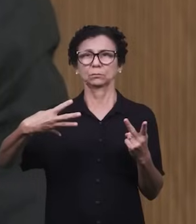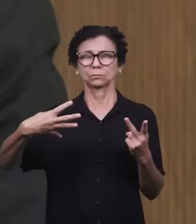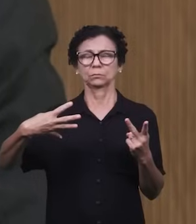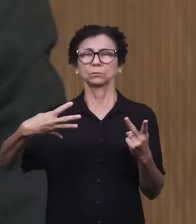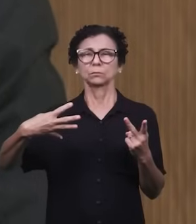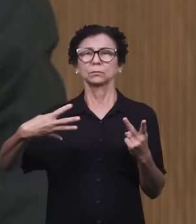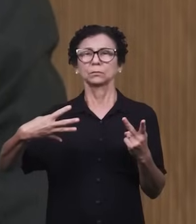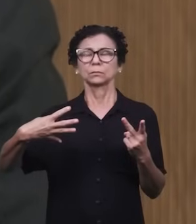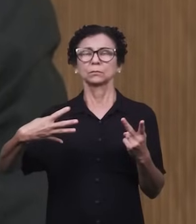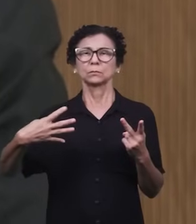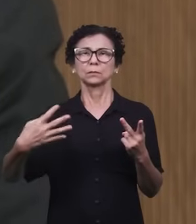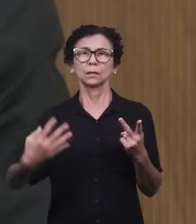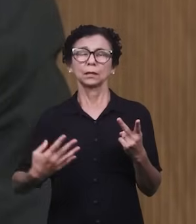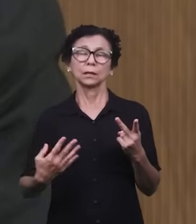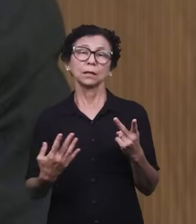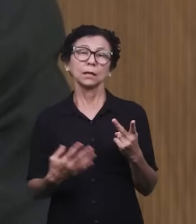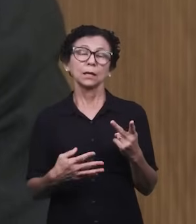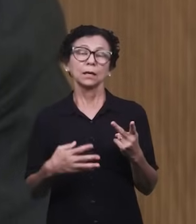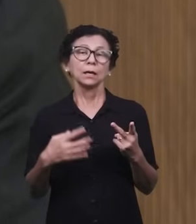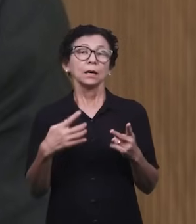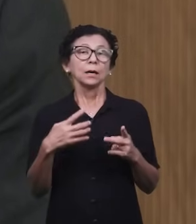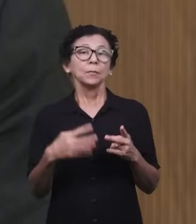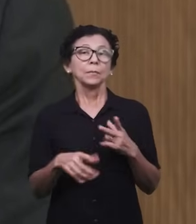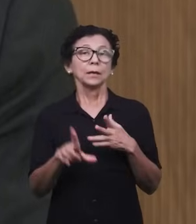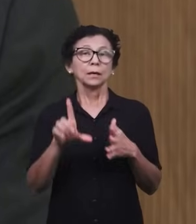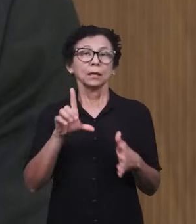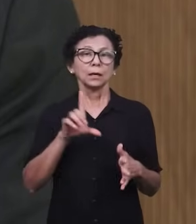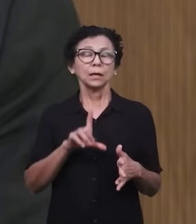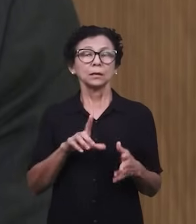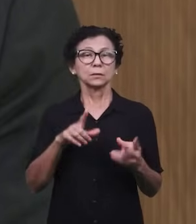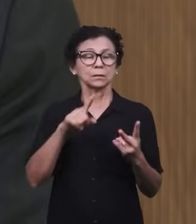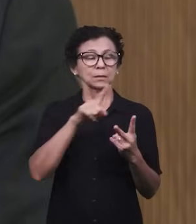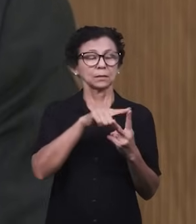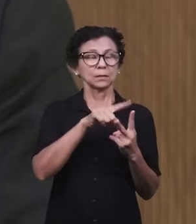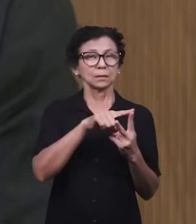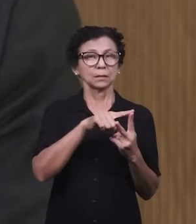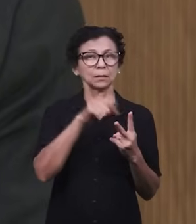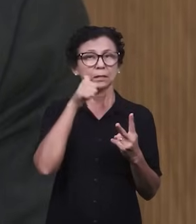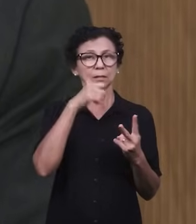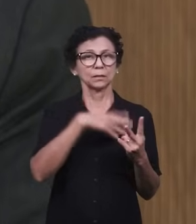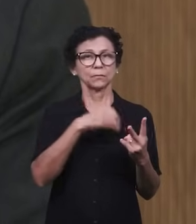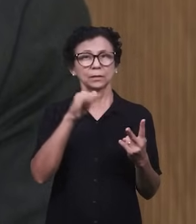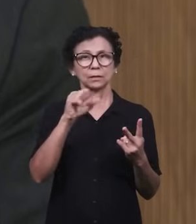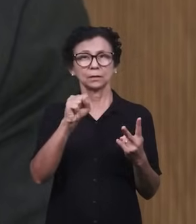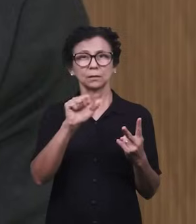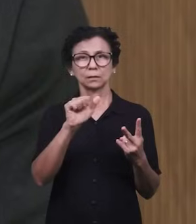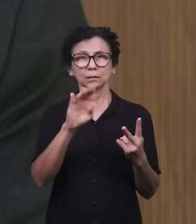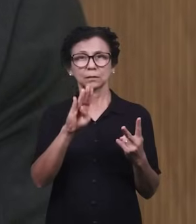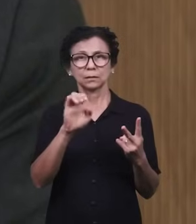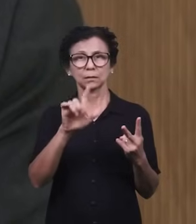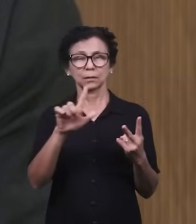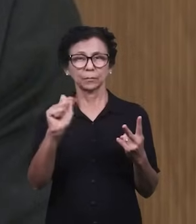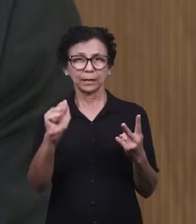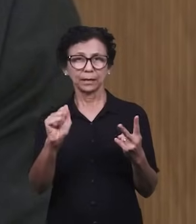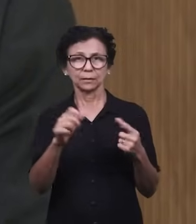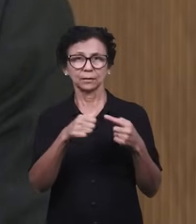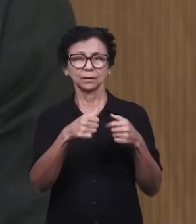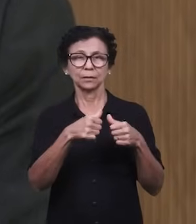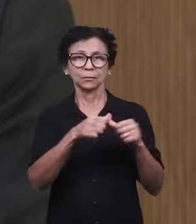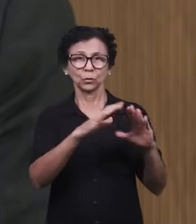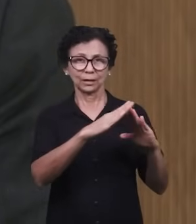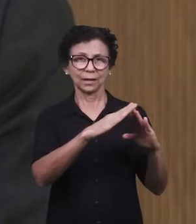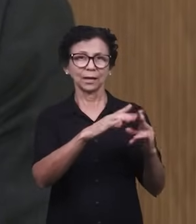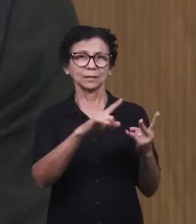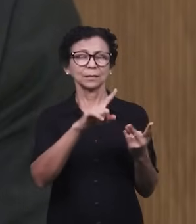uma técnica, né? De tocar. Criança quer brincar. E a gente conseguiu dentro de casa fazer uma divisão, mas faz